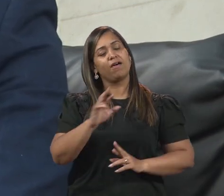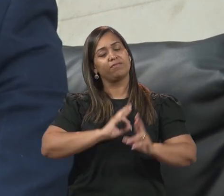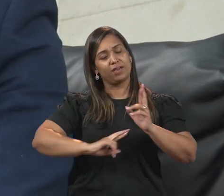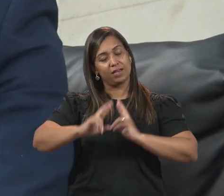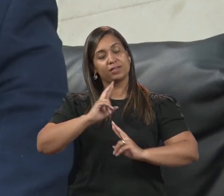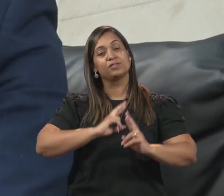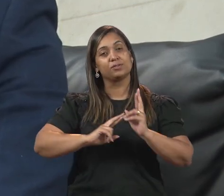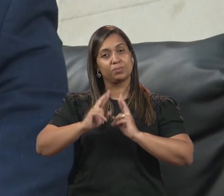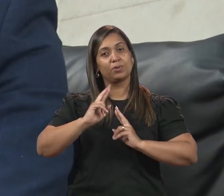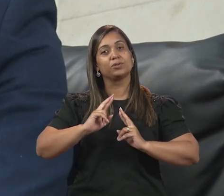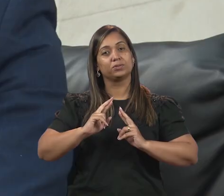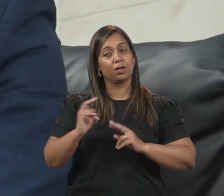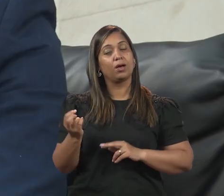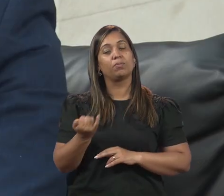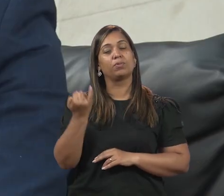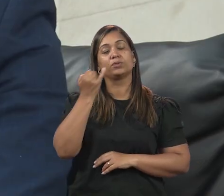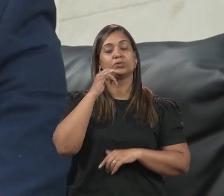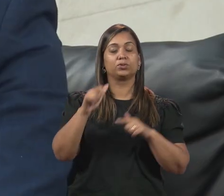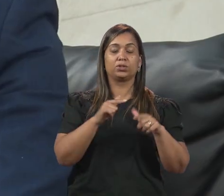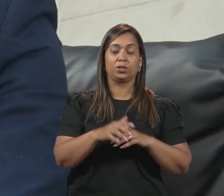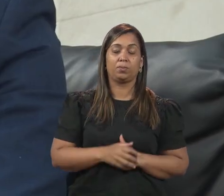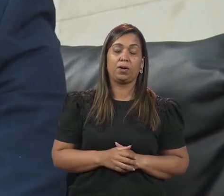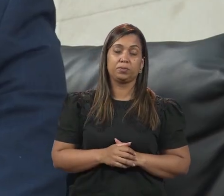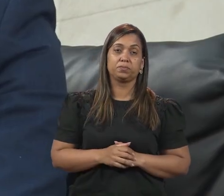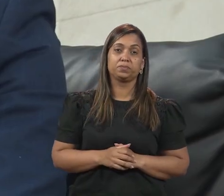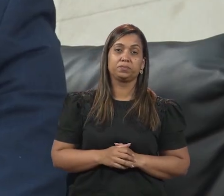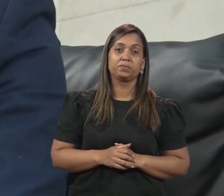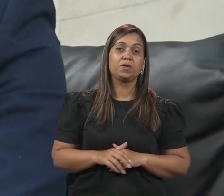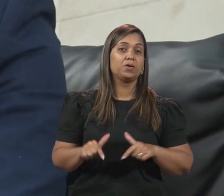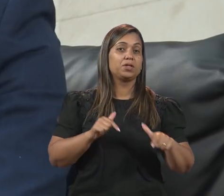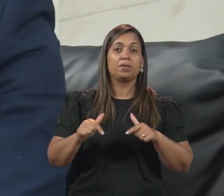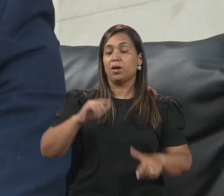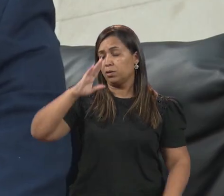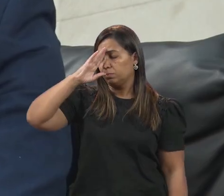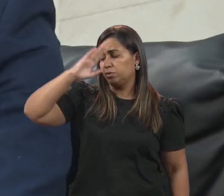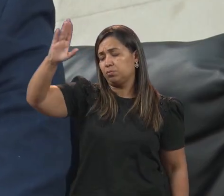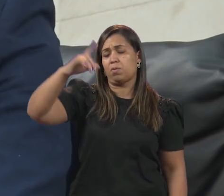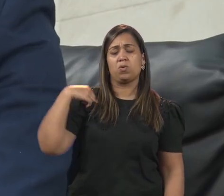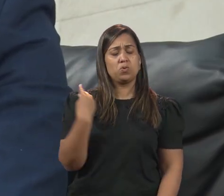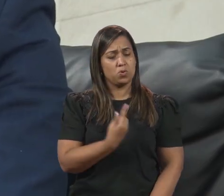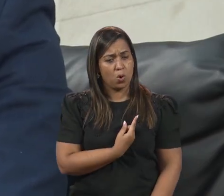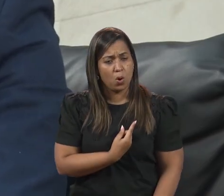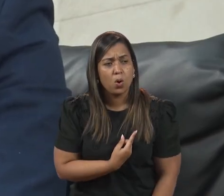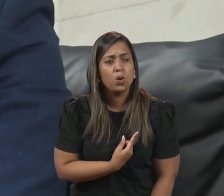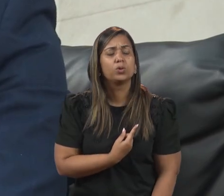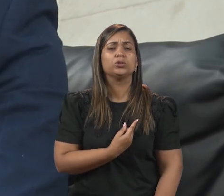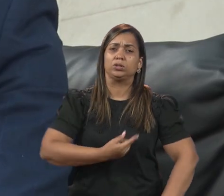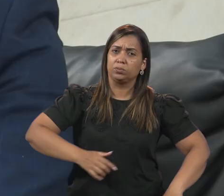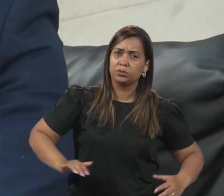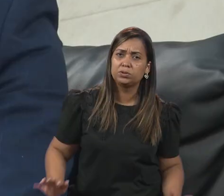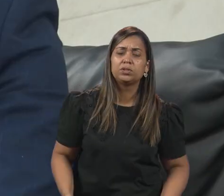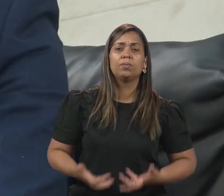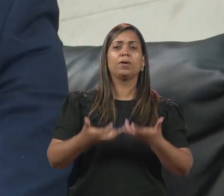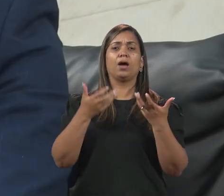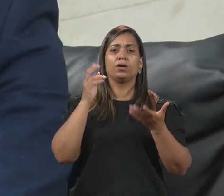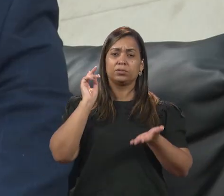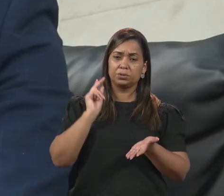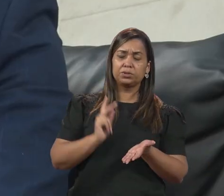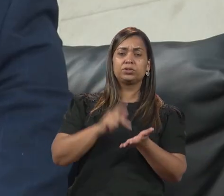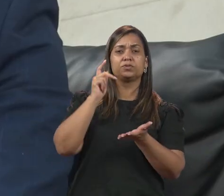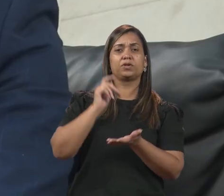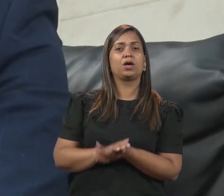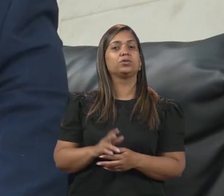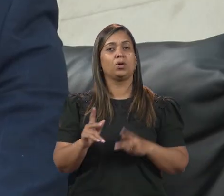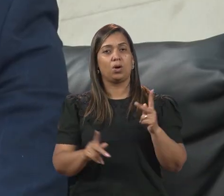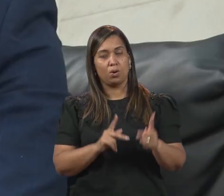resultados notórios do trabalho. Porque eu acredito que nada supera o trabalho, né? A gente tem se dedicado, tem se empenhado para que, de fato,